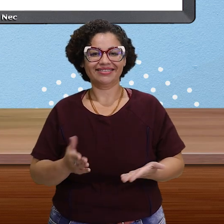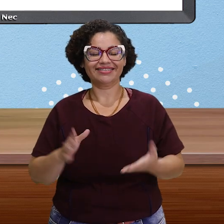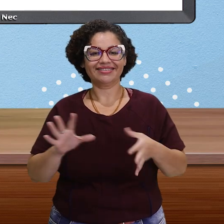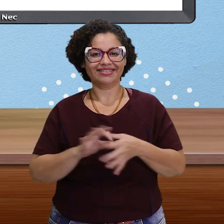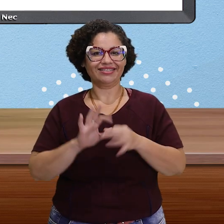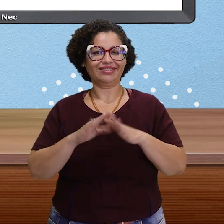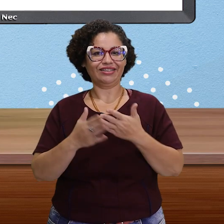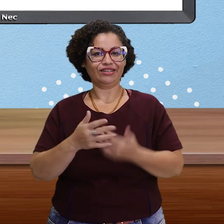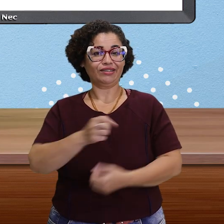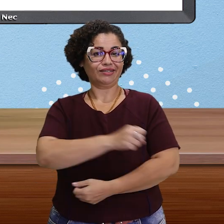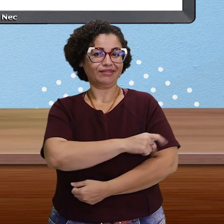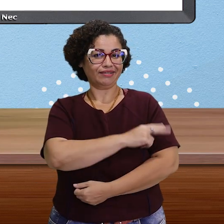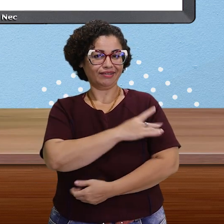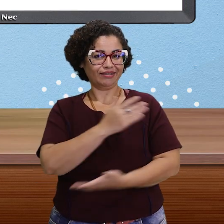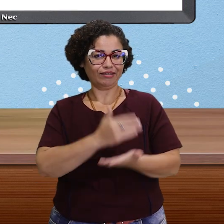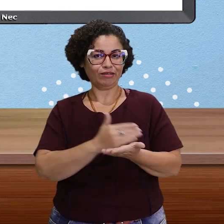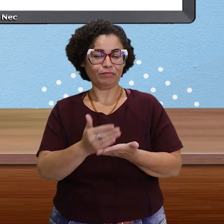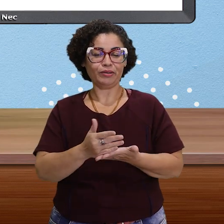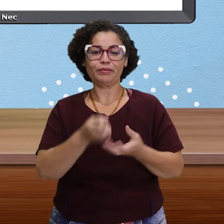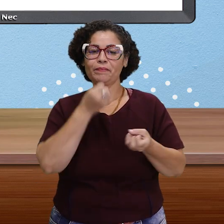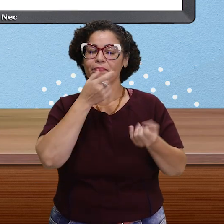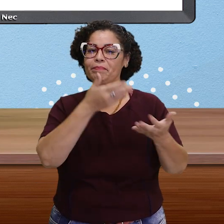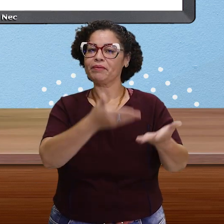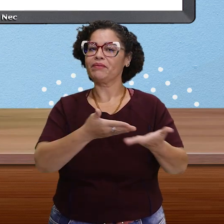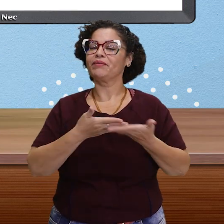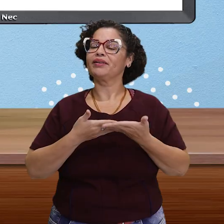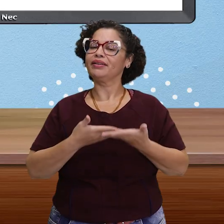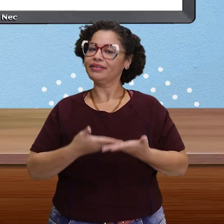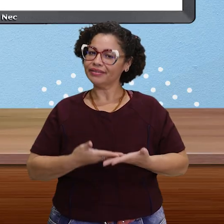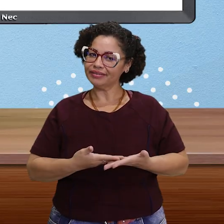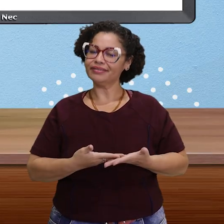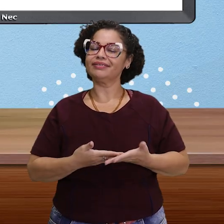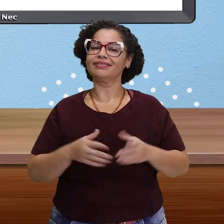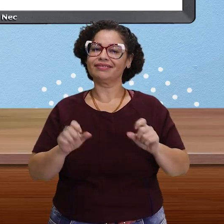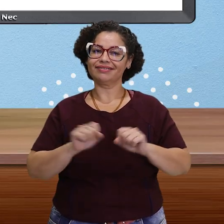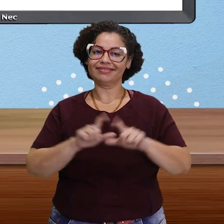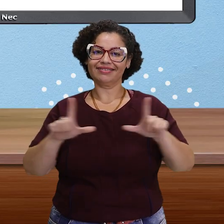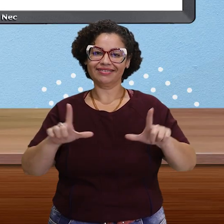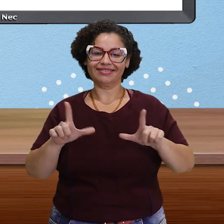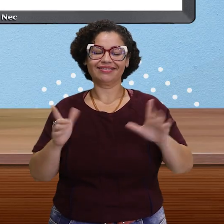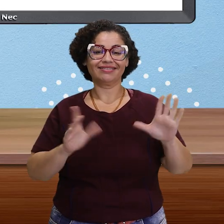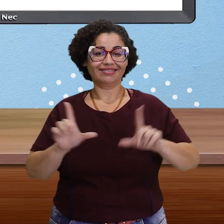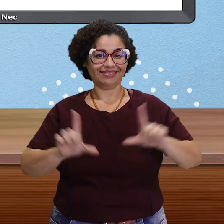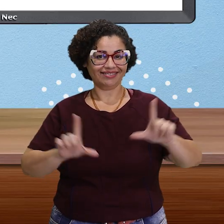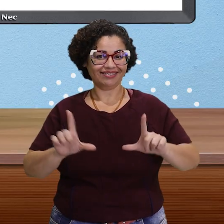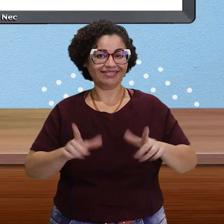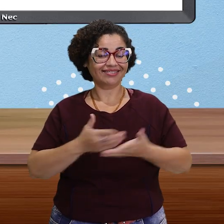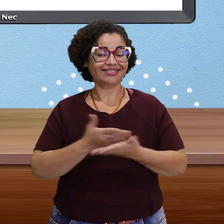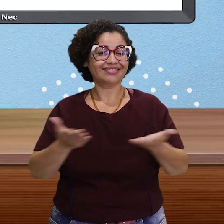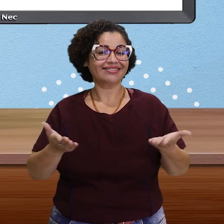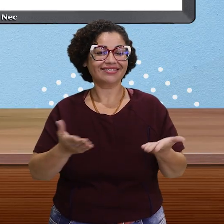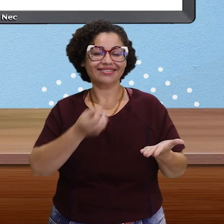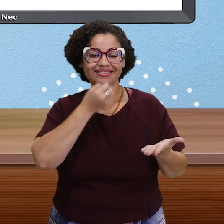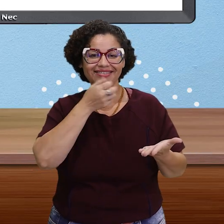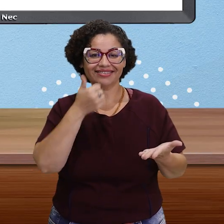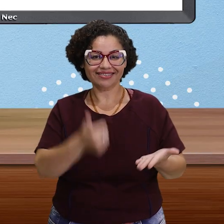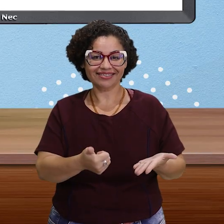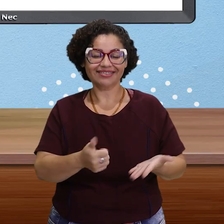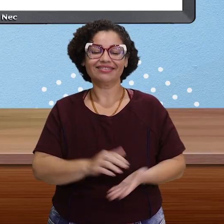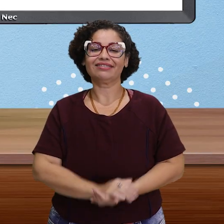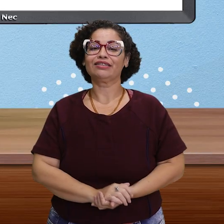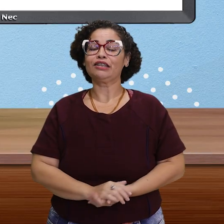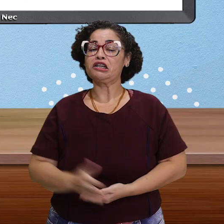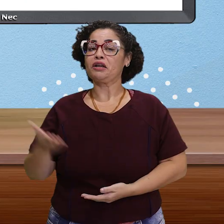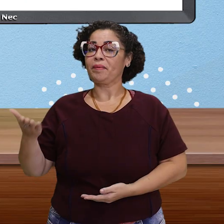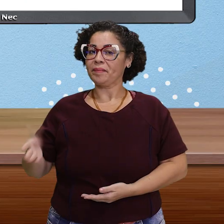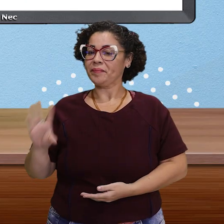Olá, galera do Conexão Escola Anos Iniciais! Sejam muito bem-vindos a mais um episódio do nosso programa. E aí,